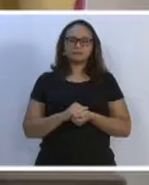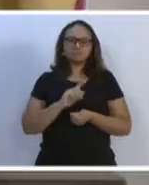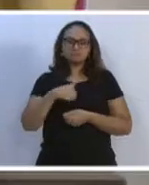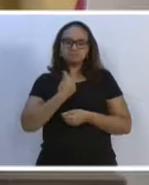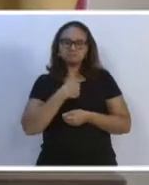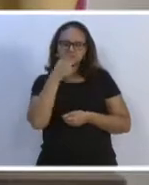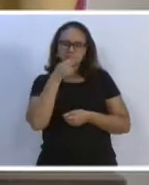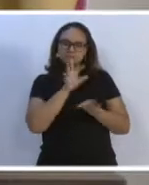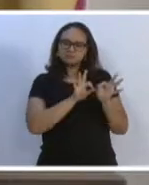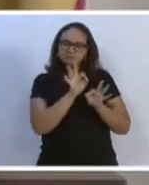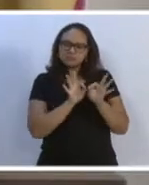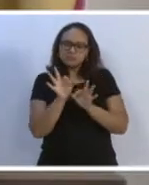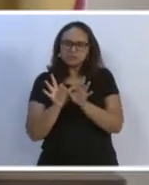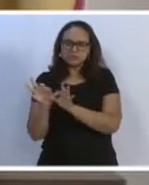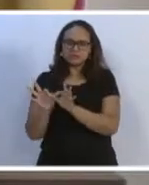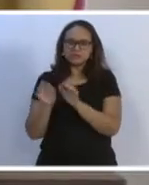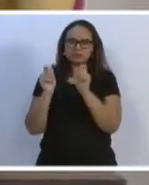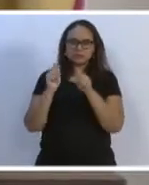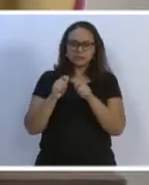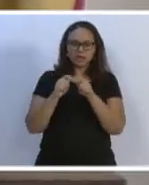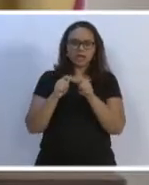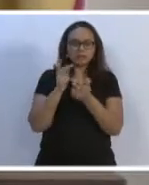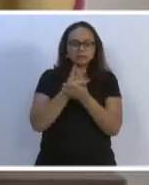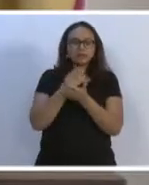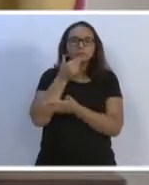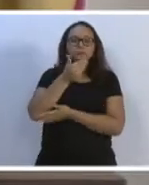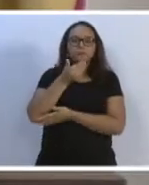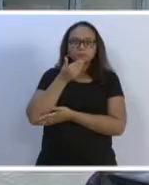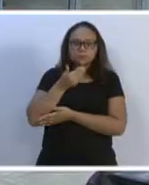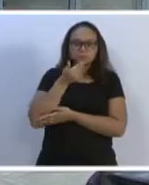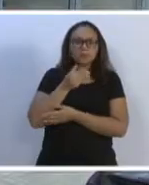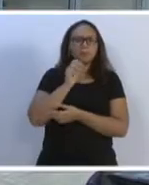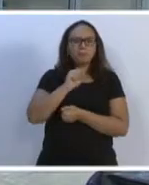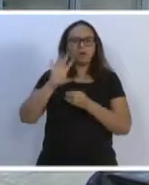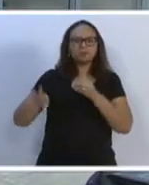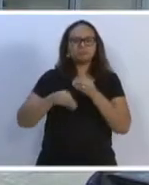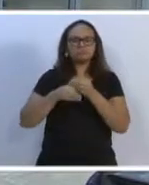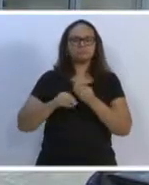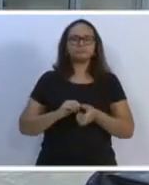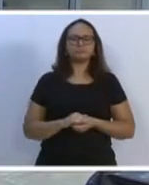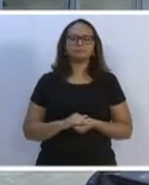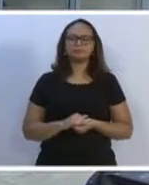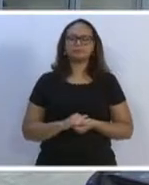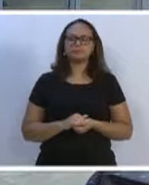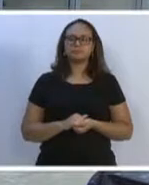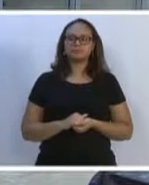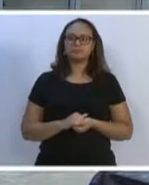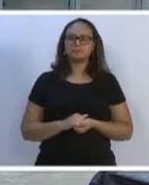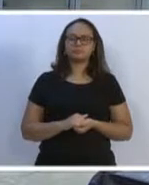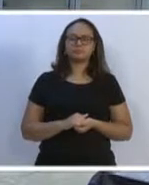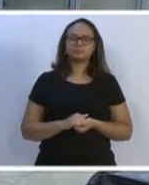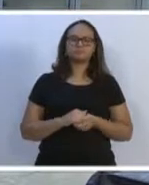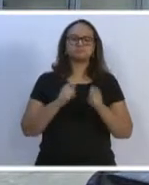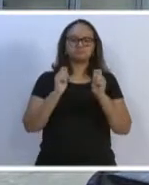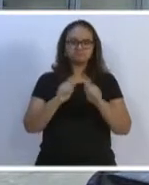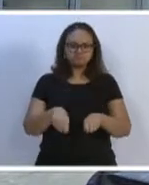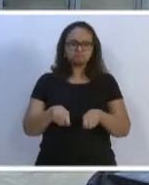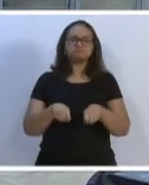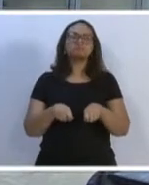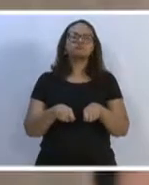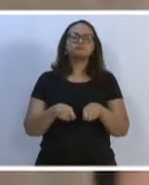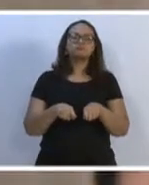à disposição para ajudar nas reivindicações. Concedo a parte. Com autorização do orador, vereador Jovino